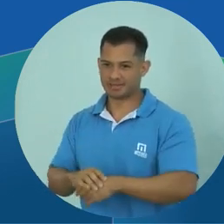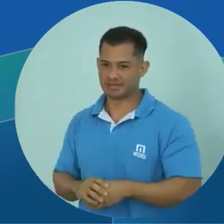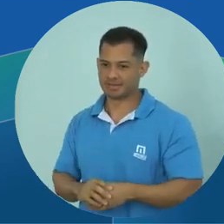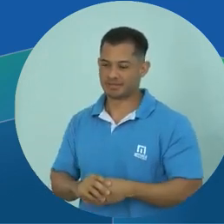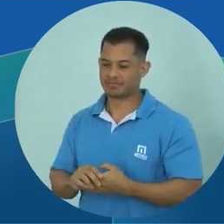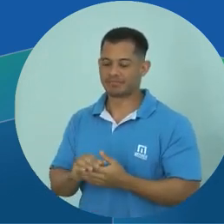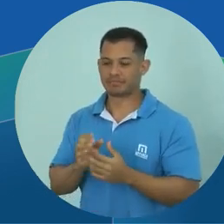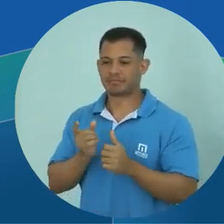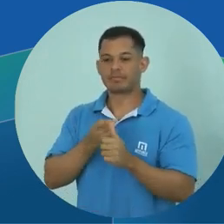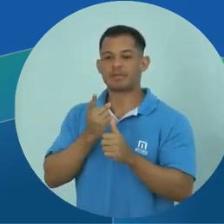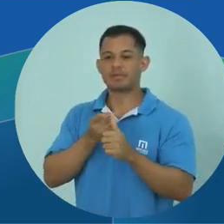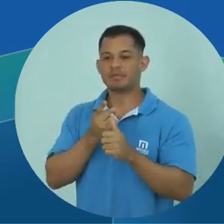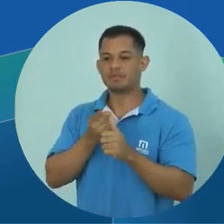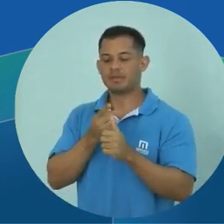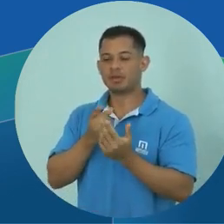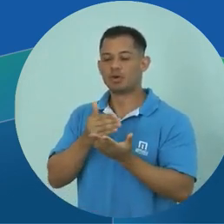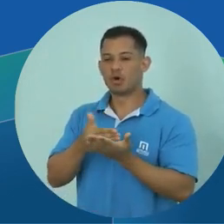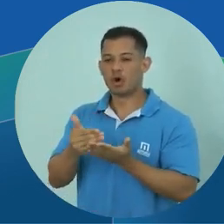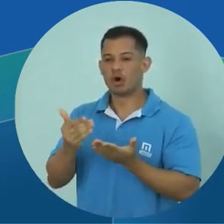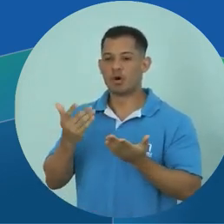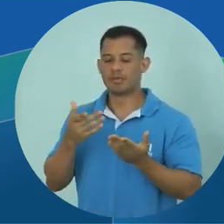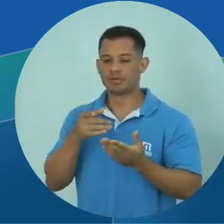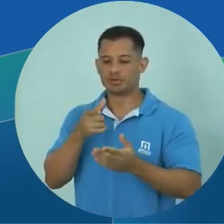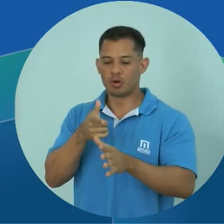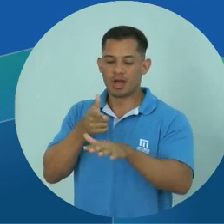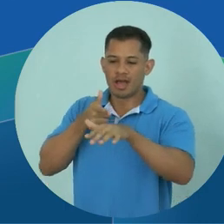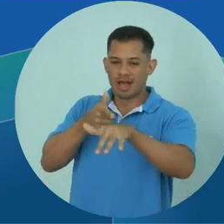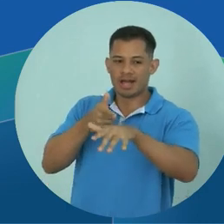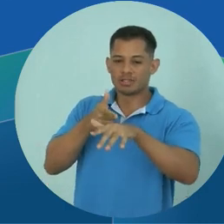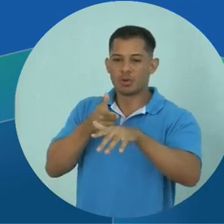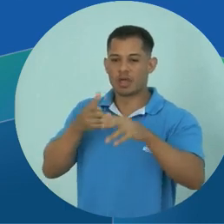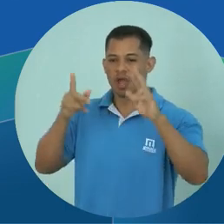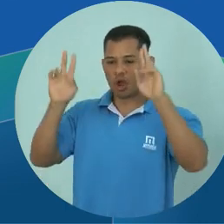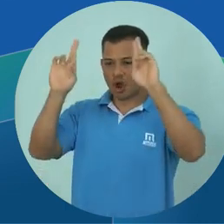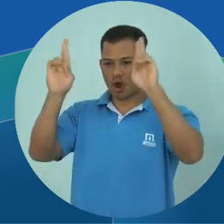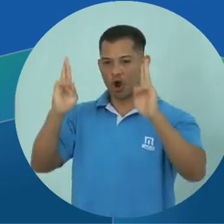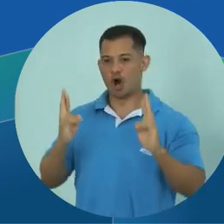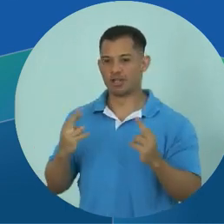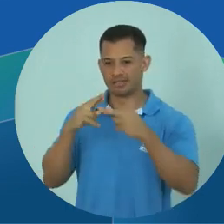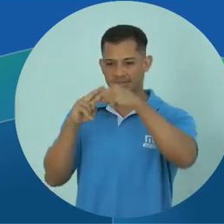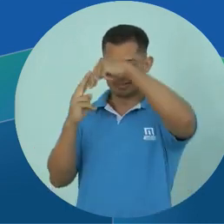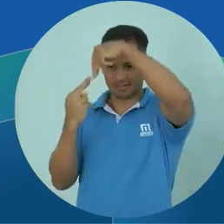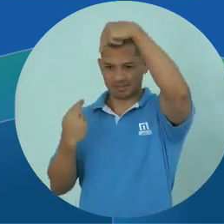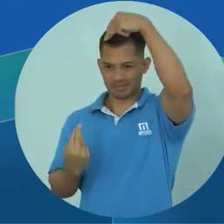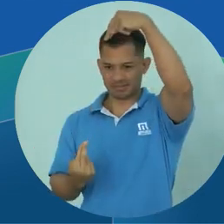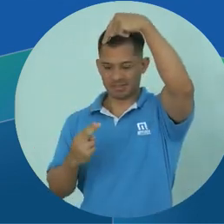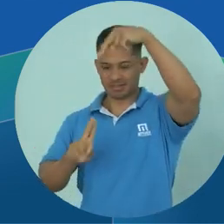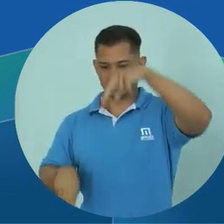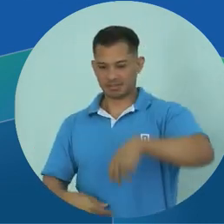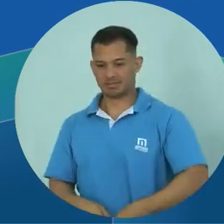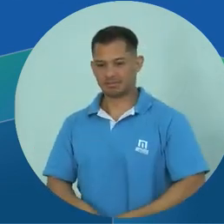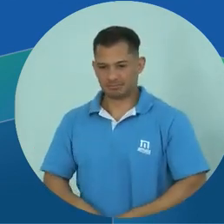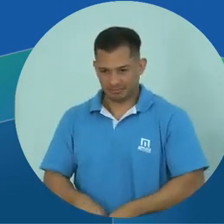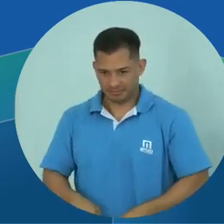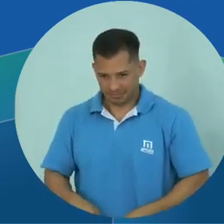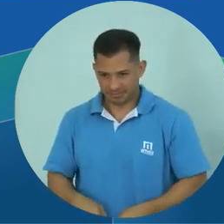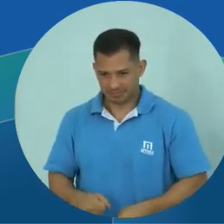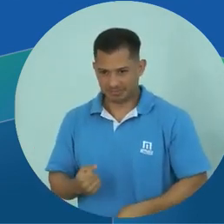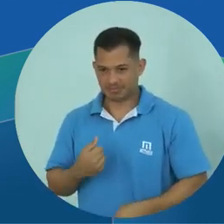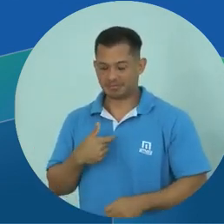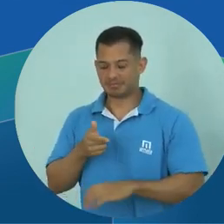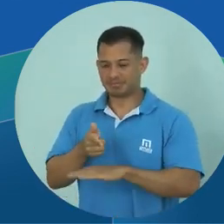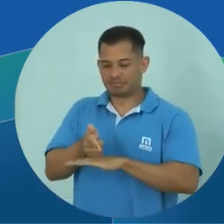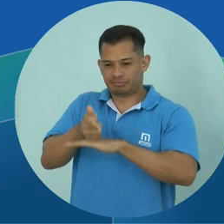todo início feito por acesso por cordas, com atividade de alpinistas. Foi a forma